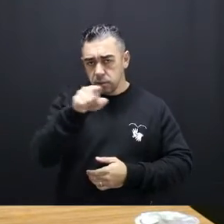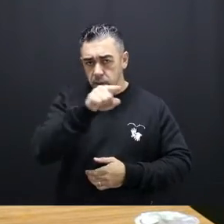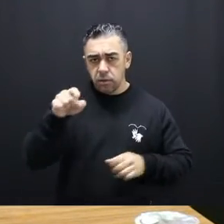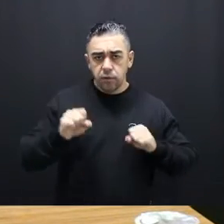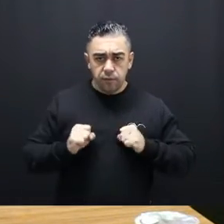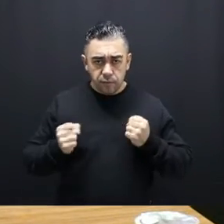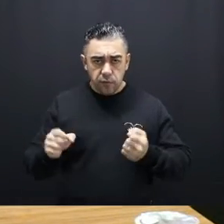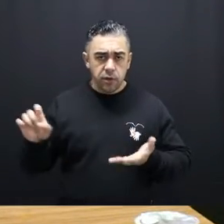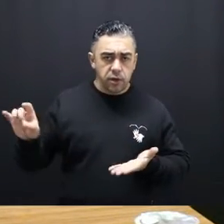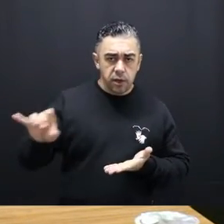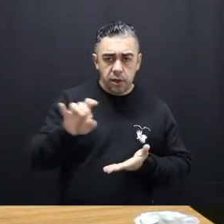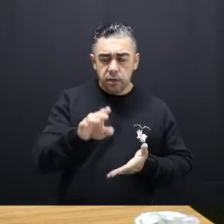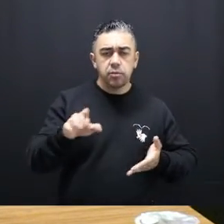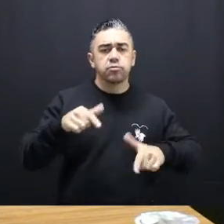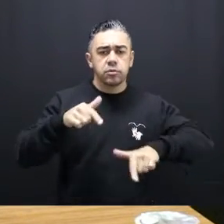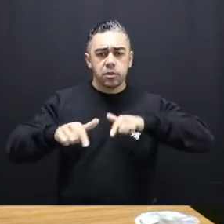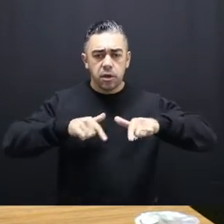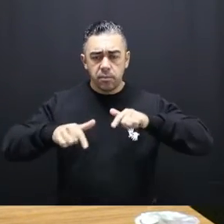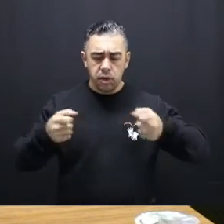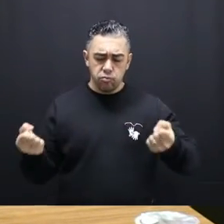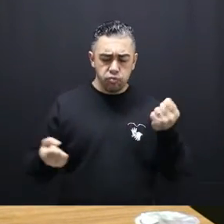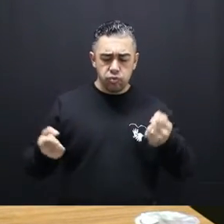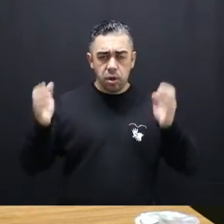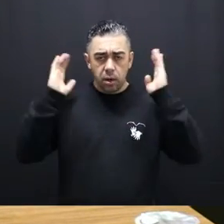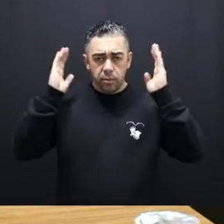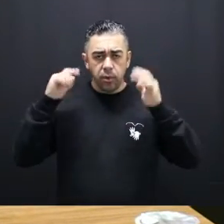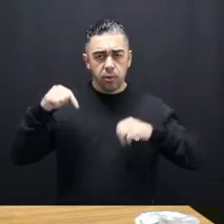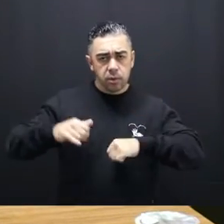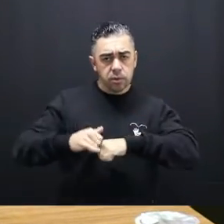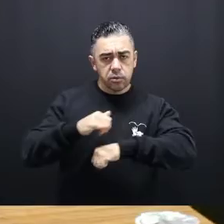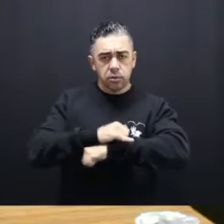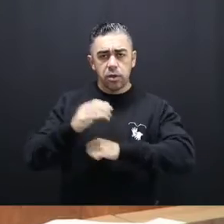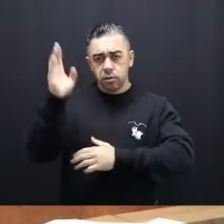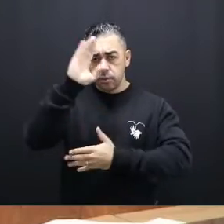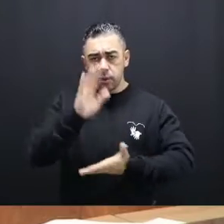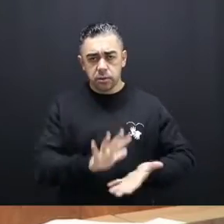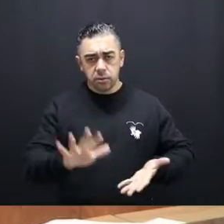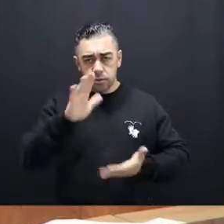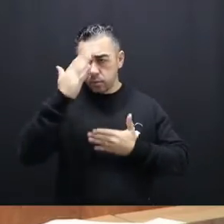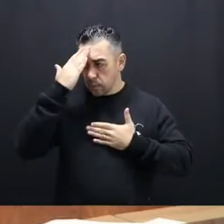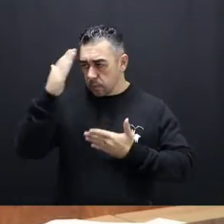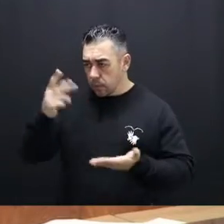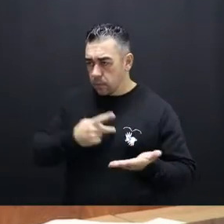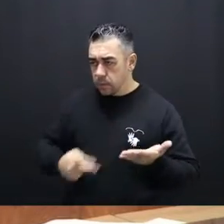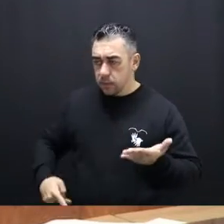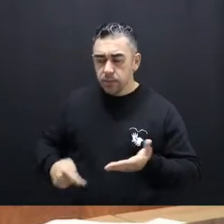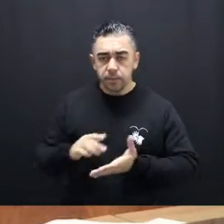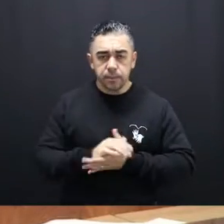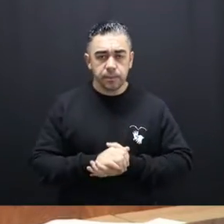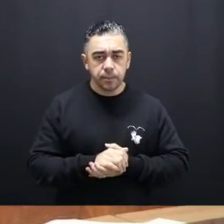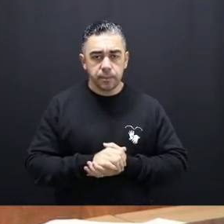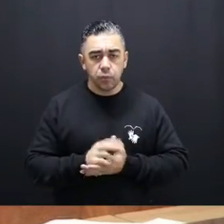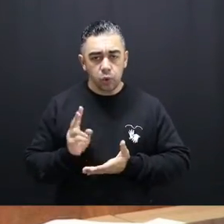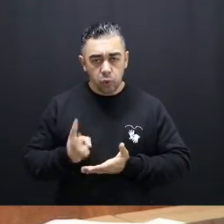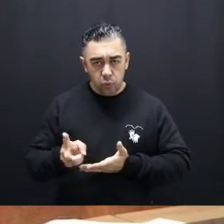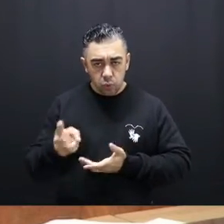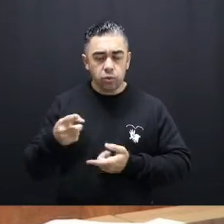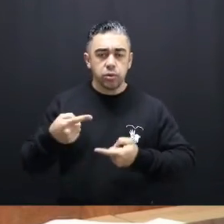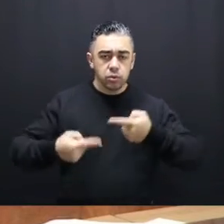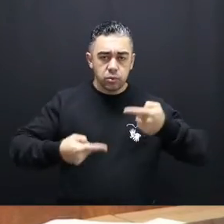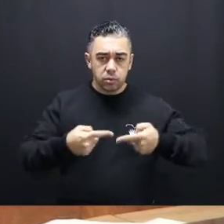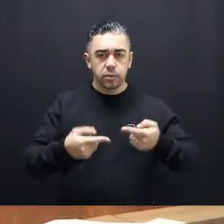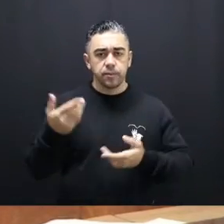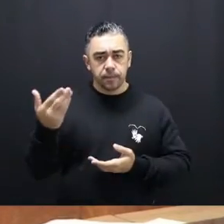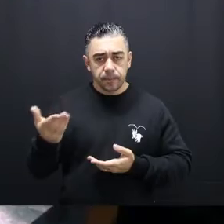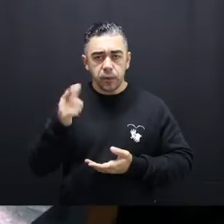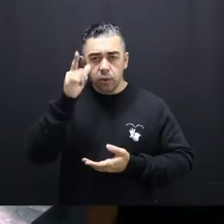cada um de vocês caminhoneiros por São José dos o nosso Brasil Obrigado presidente e permanece em discussão com a palavra o Nobre